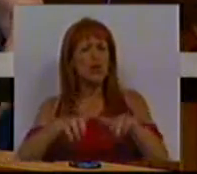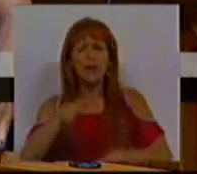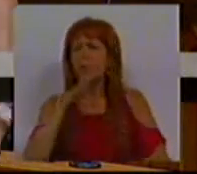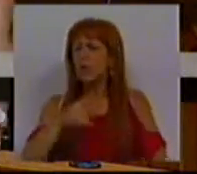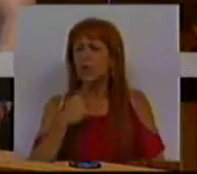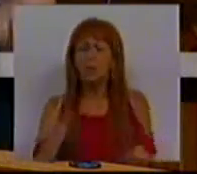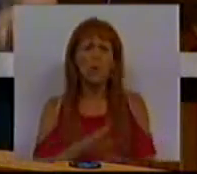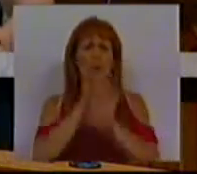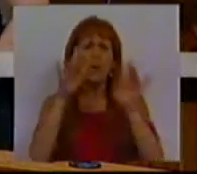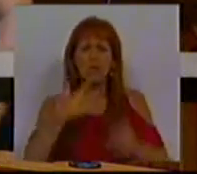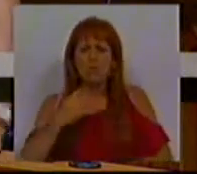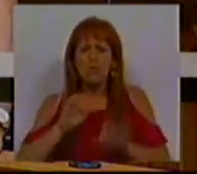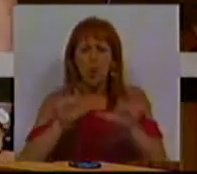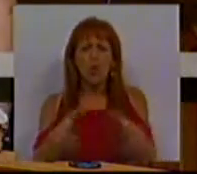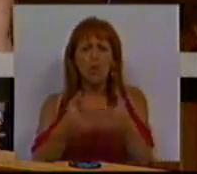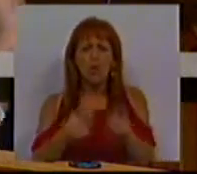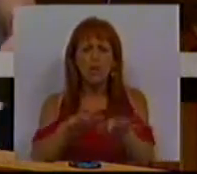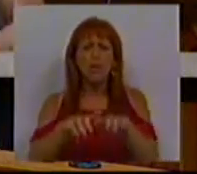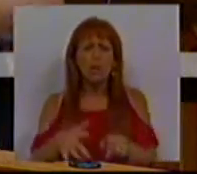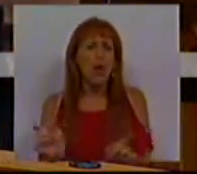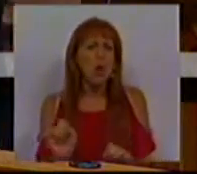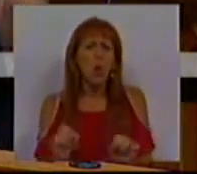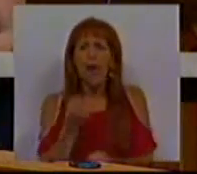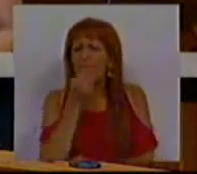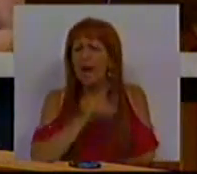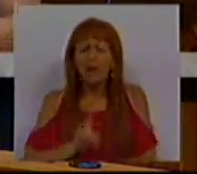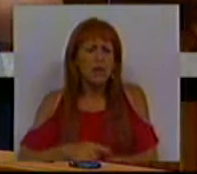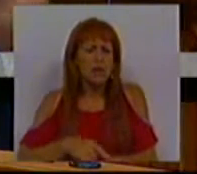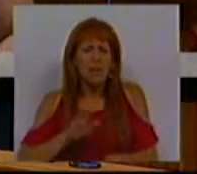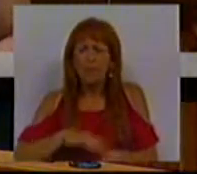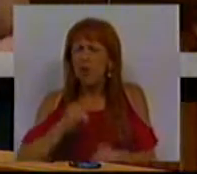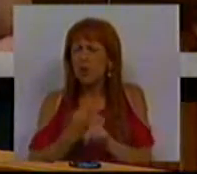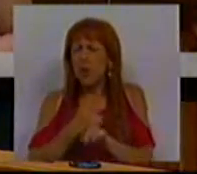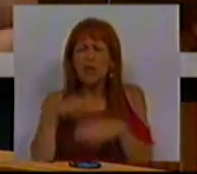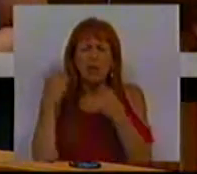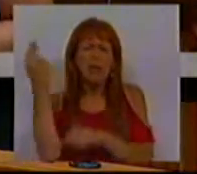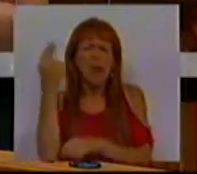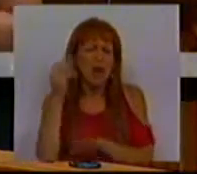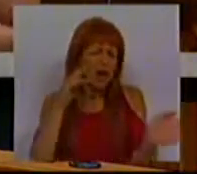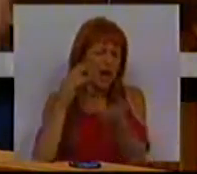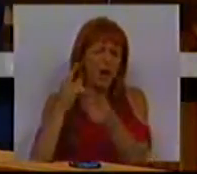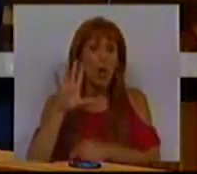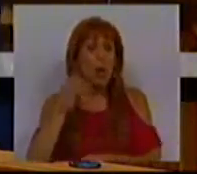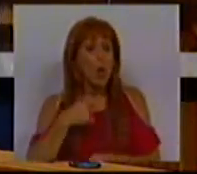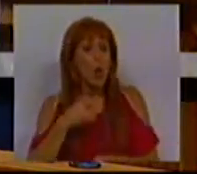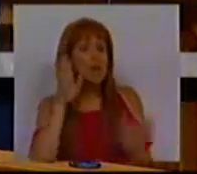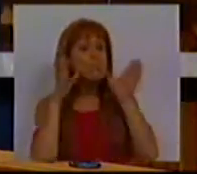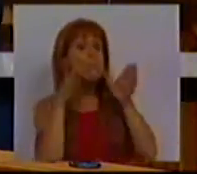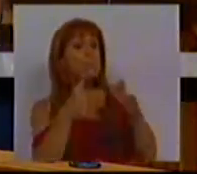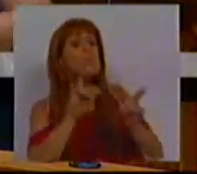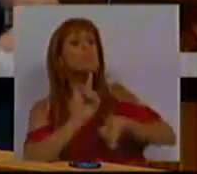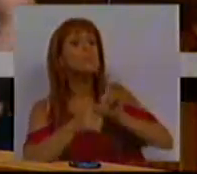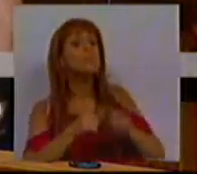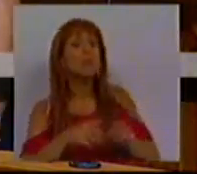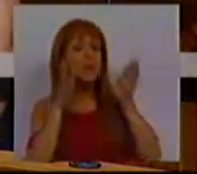dizer muito claramente, em plena audição parlamentar, que não íamos perder tempo com as questões do ensino artístico quando estava focado